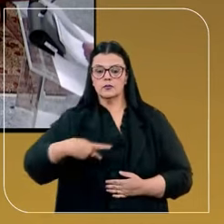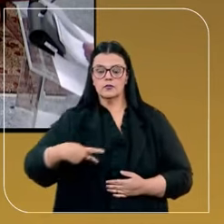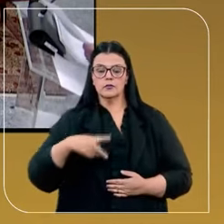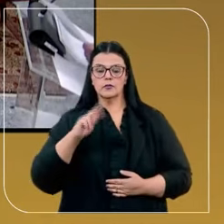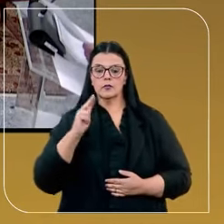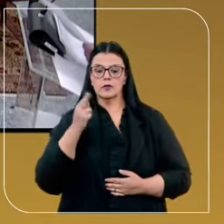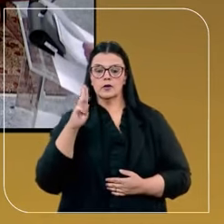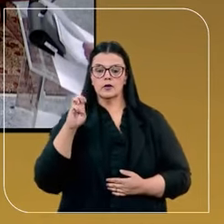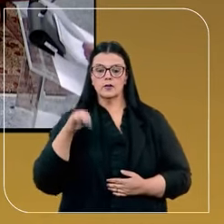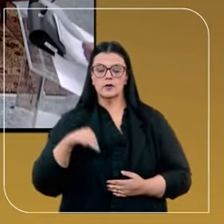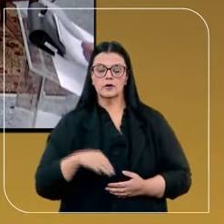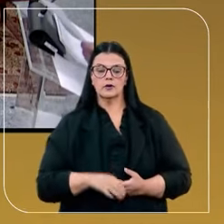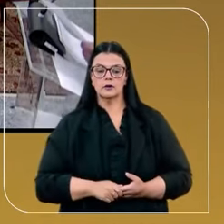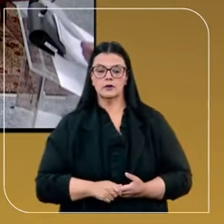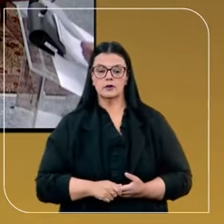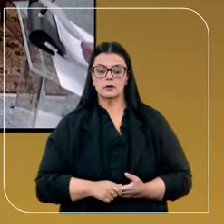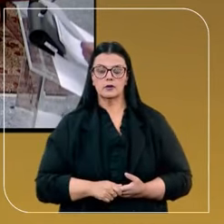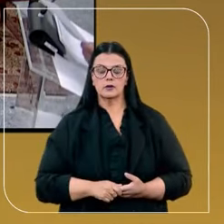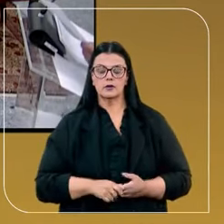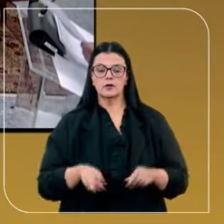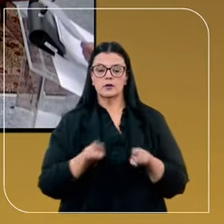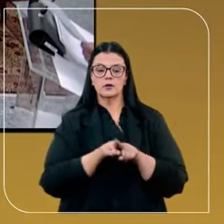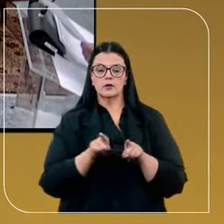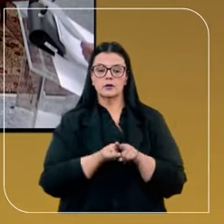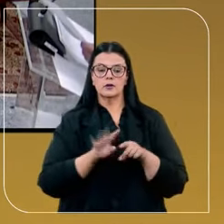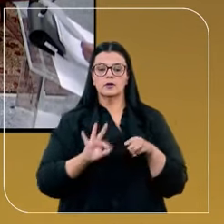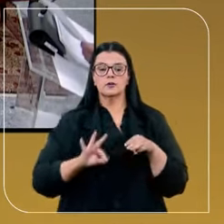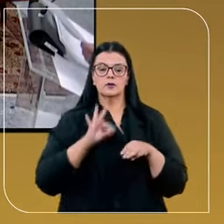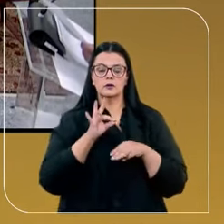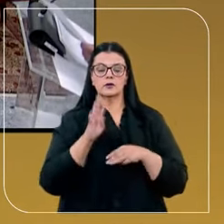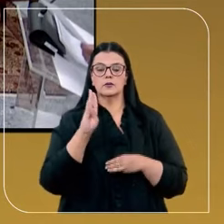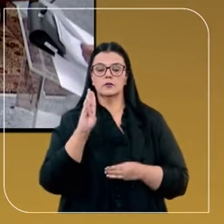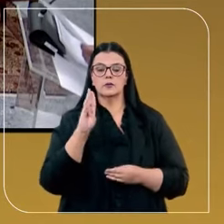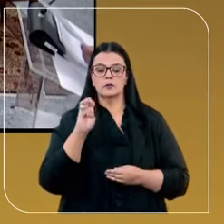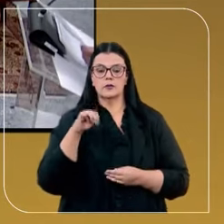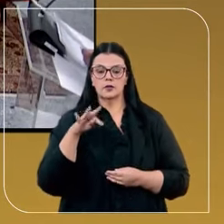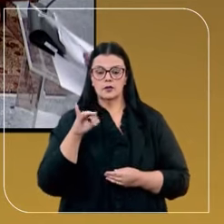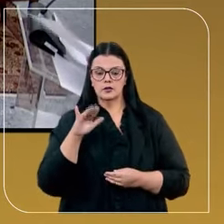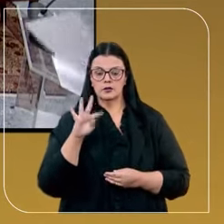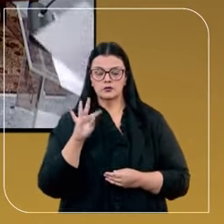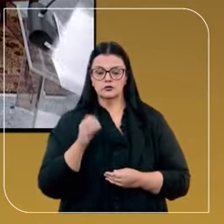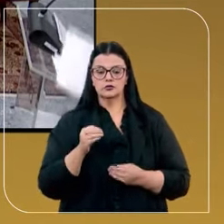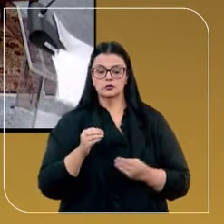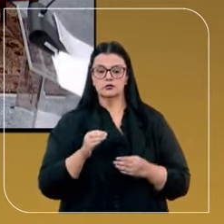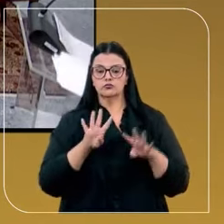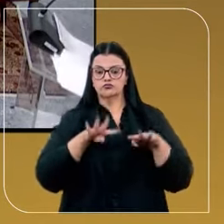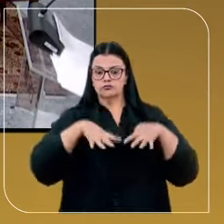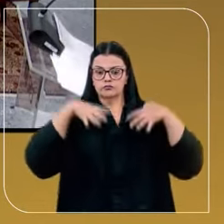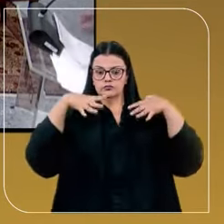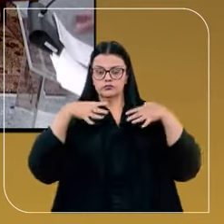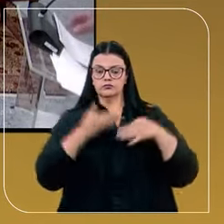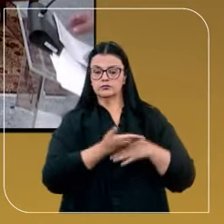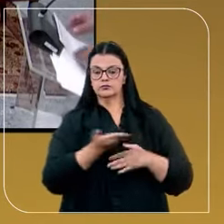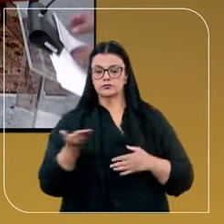Herman Benjamin e o senhor ministro Benedito Gonçalves a se aproximarem da tribuna. Olá.